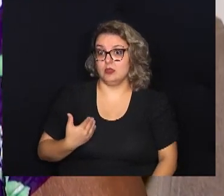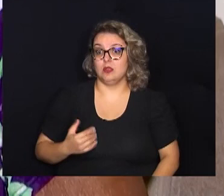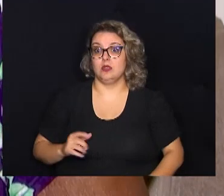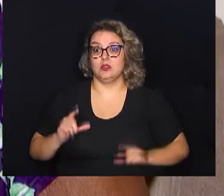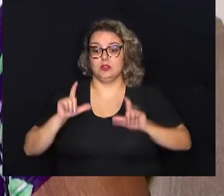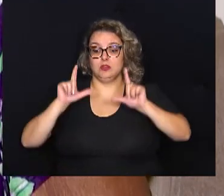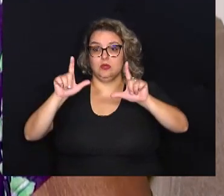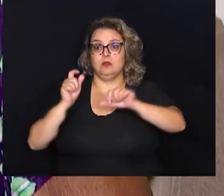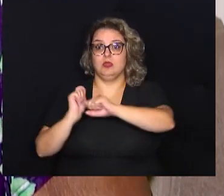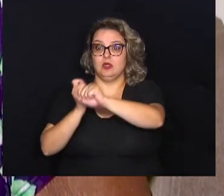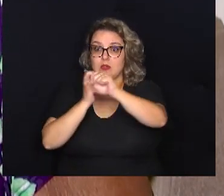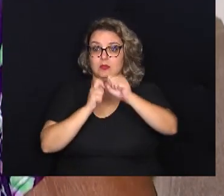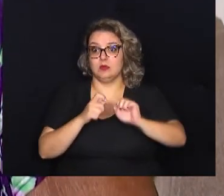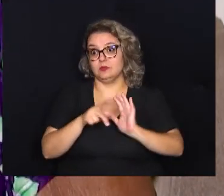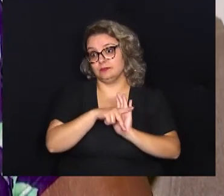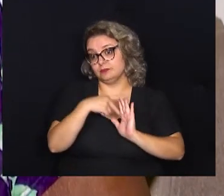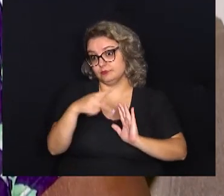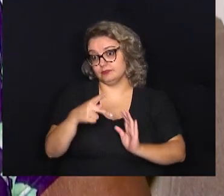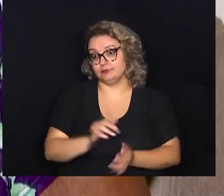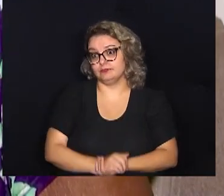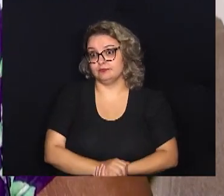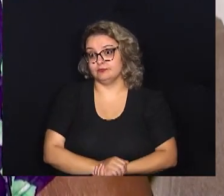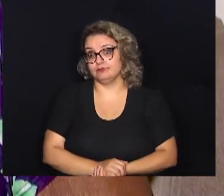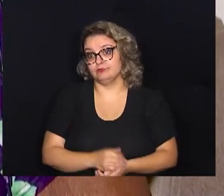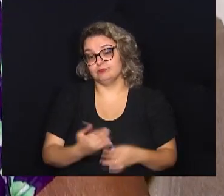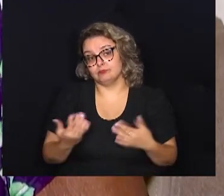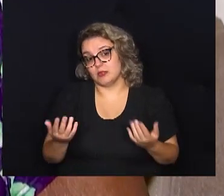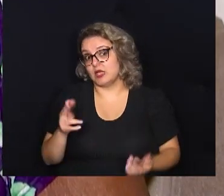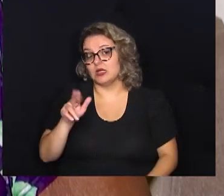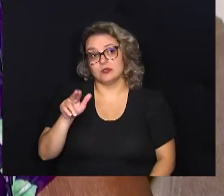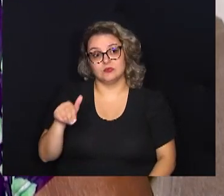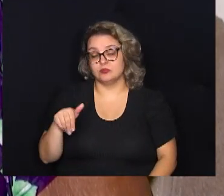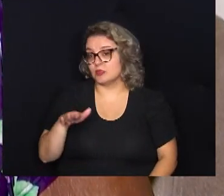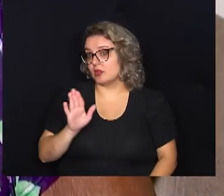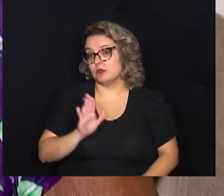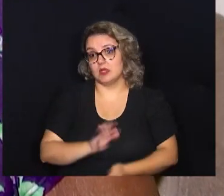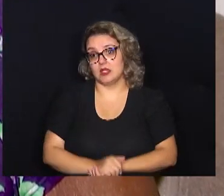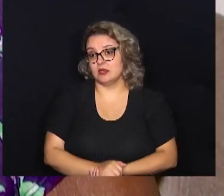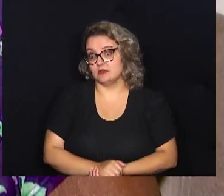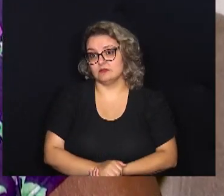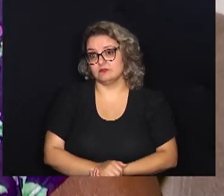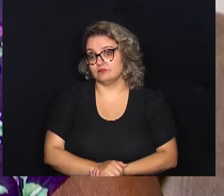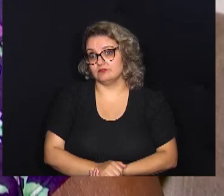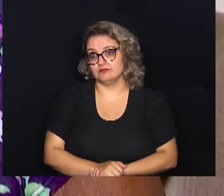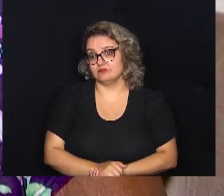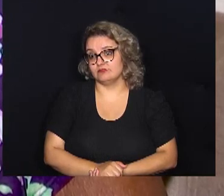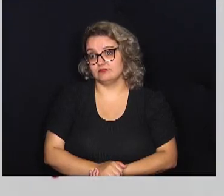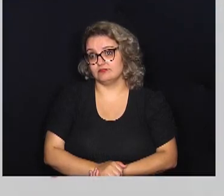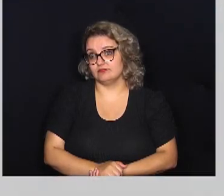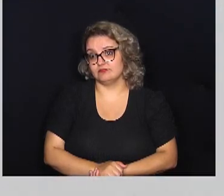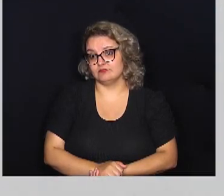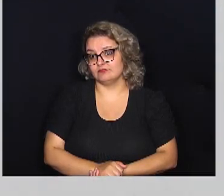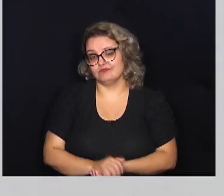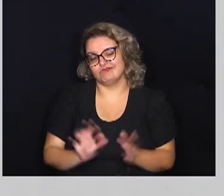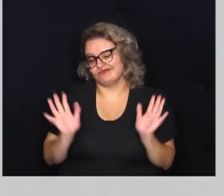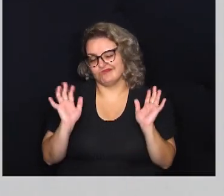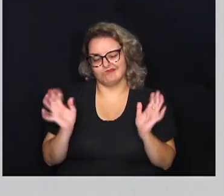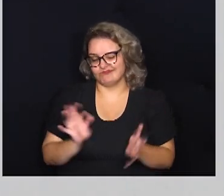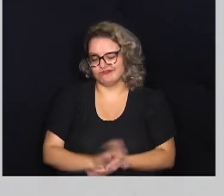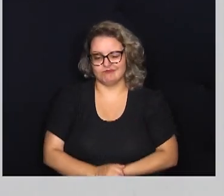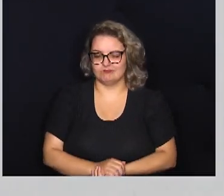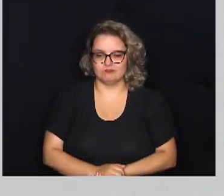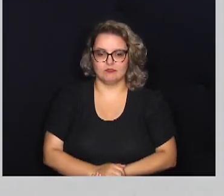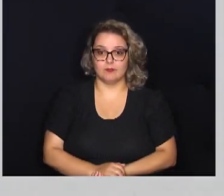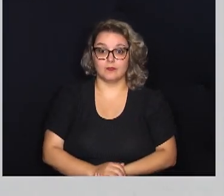lá, mas nunca mais eu... A gente eu não sei. Anos mais